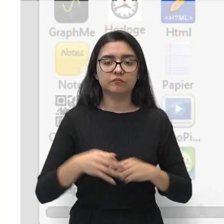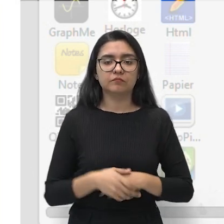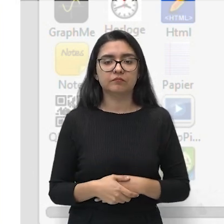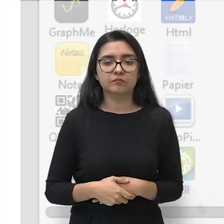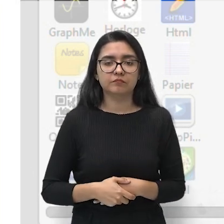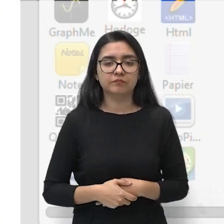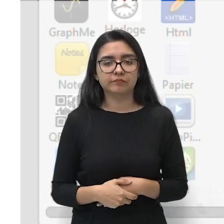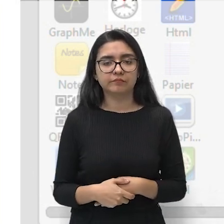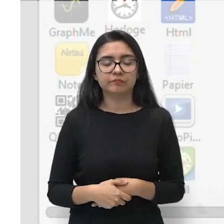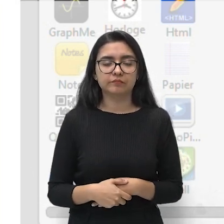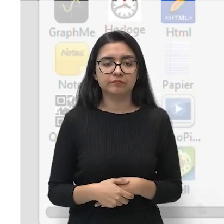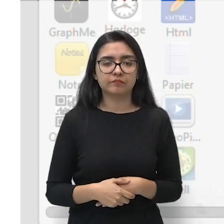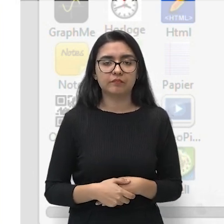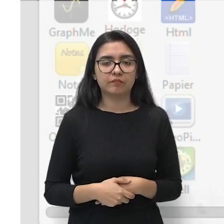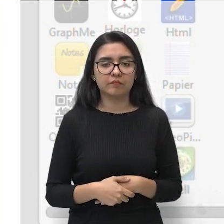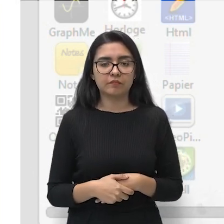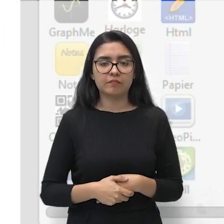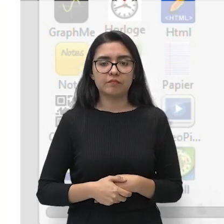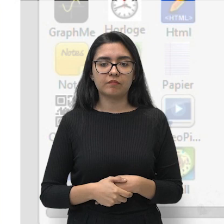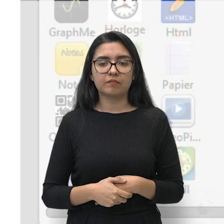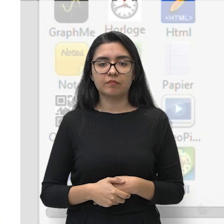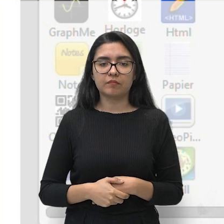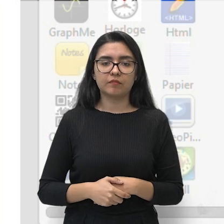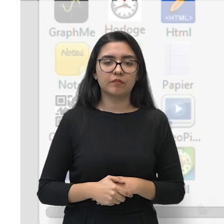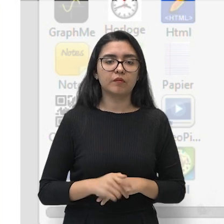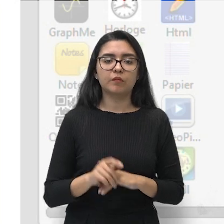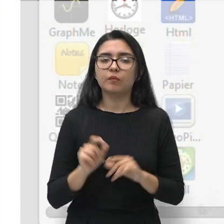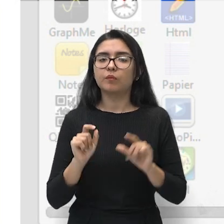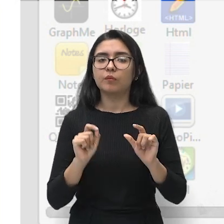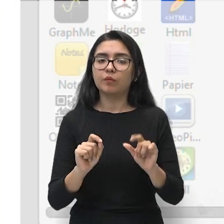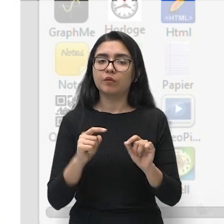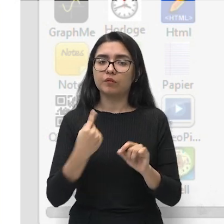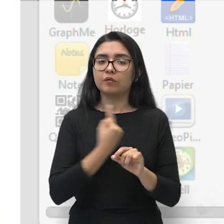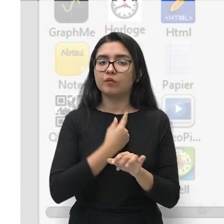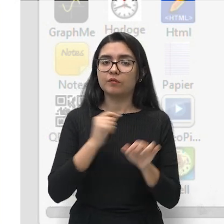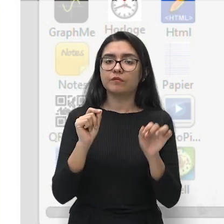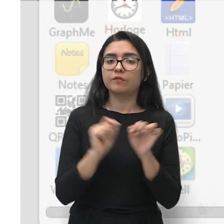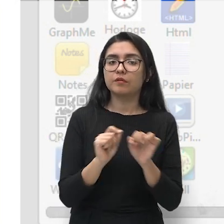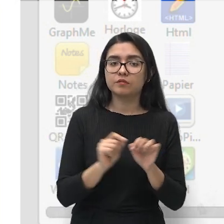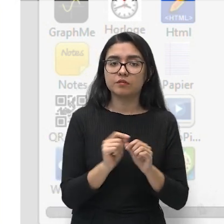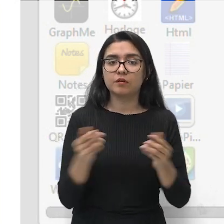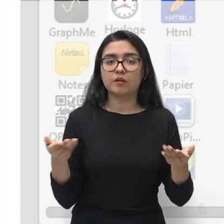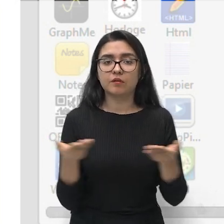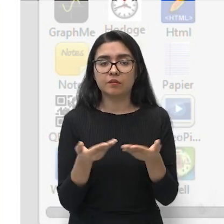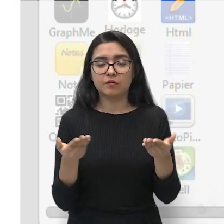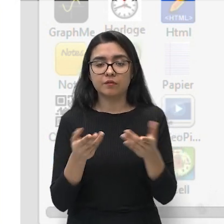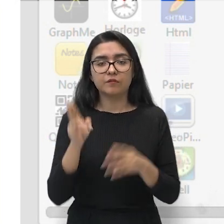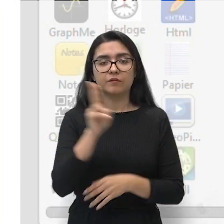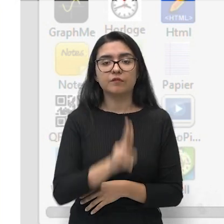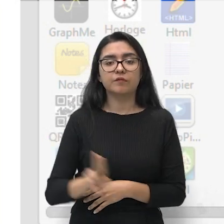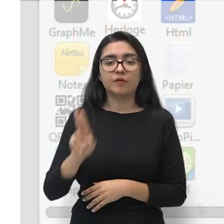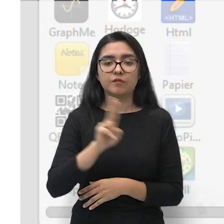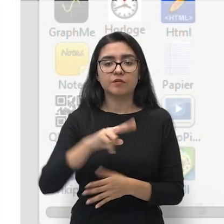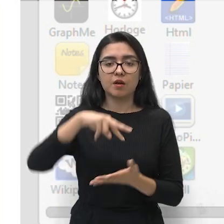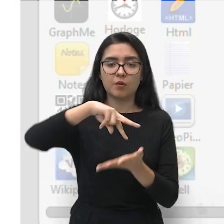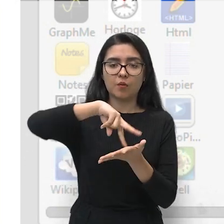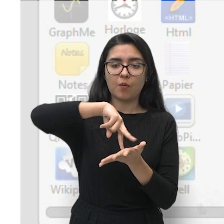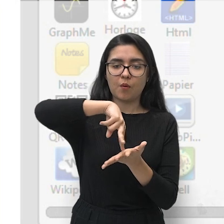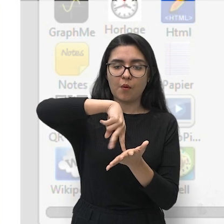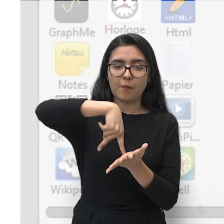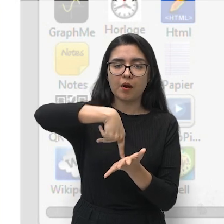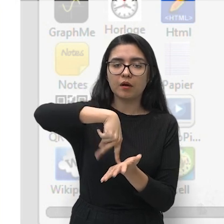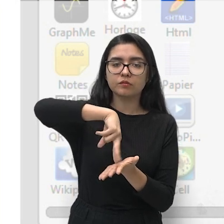Vamos fechar aqui. Agora, o que nós vamos fazer? Nós vamos utilizar o compasso,